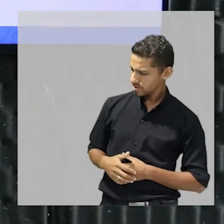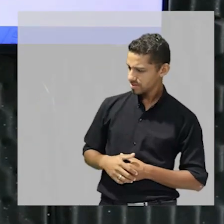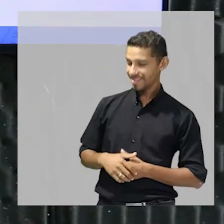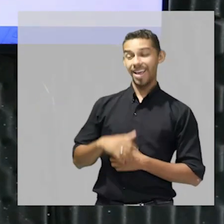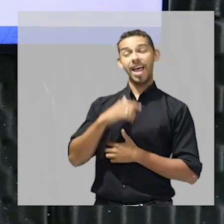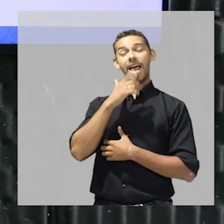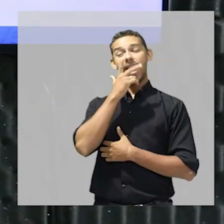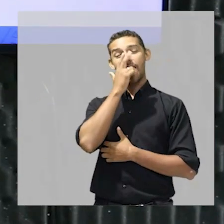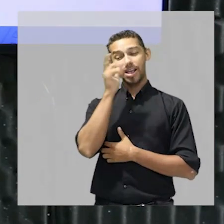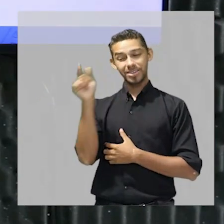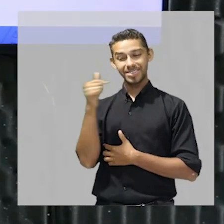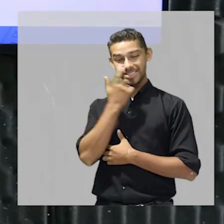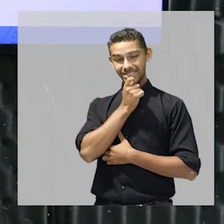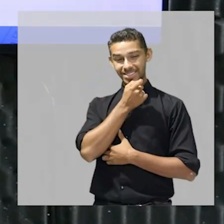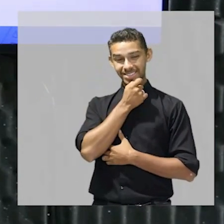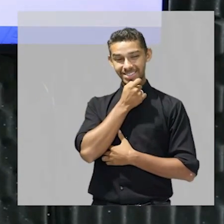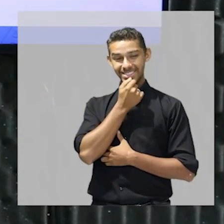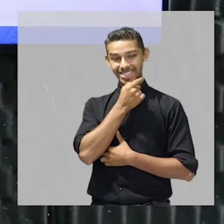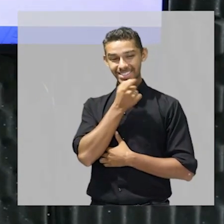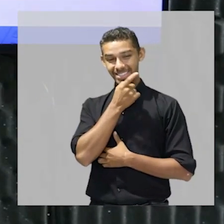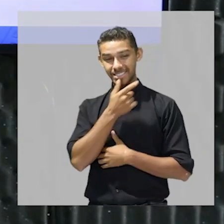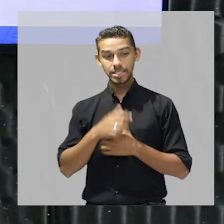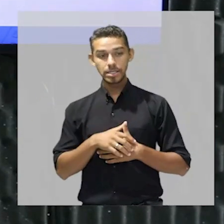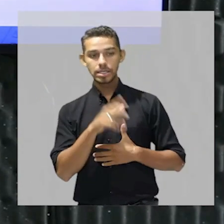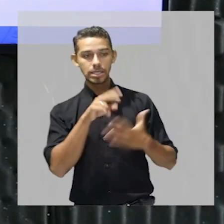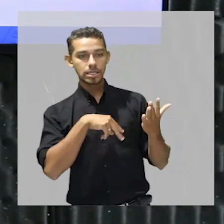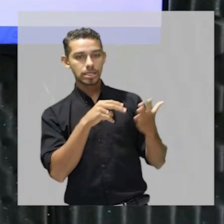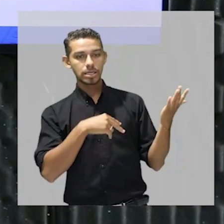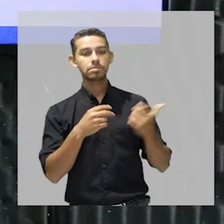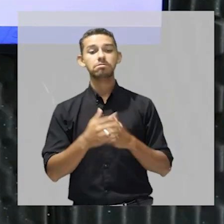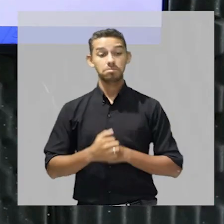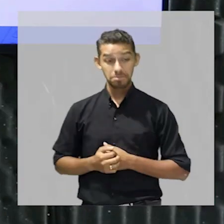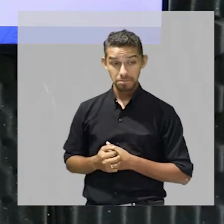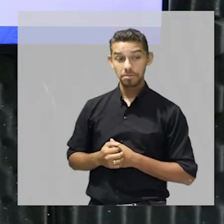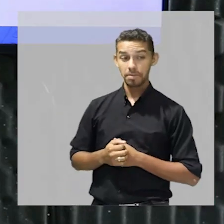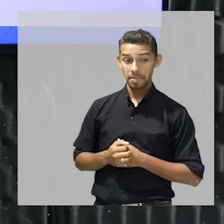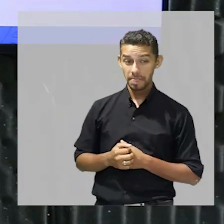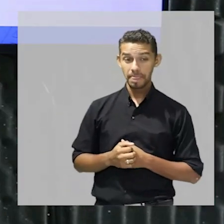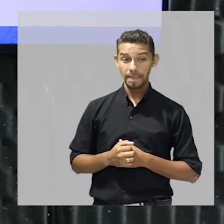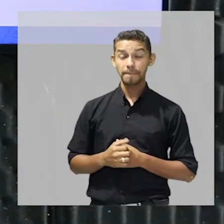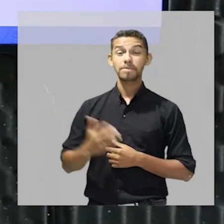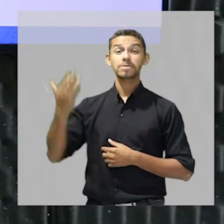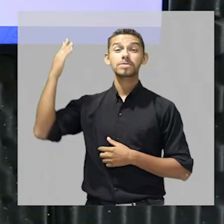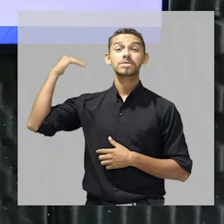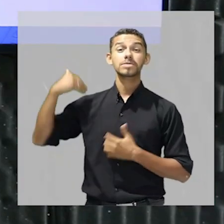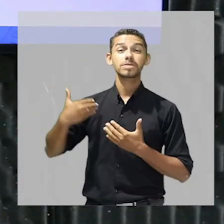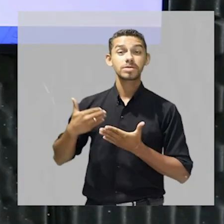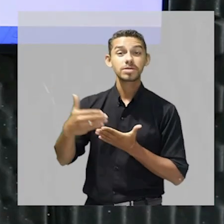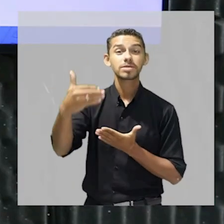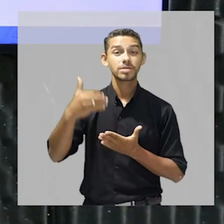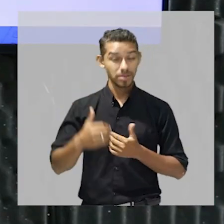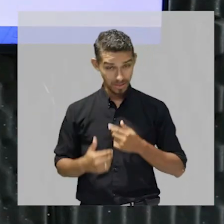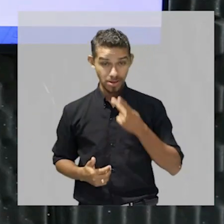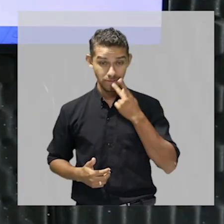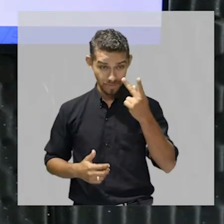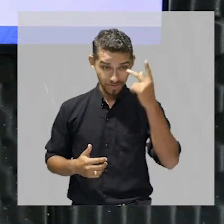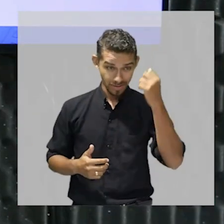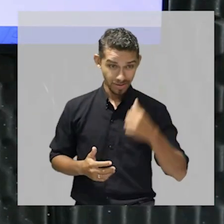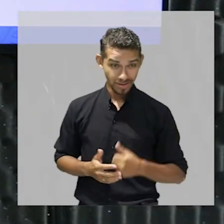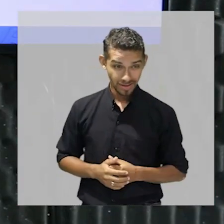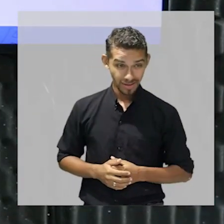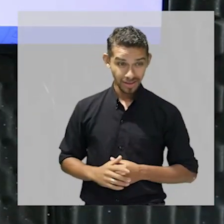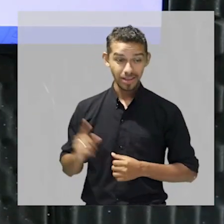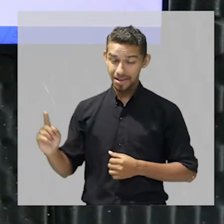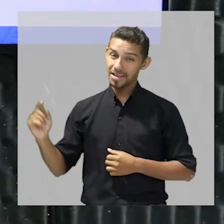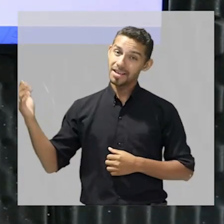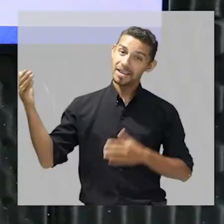tá rindo acho que tá lindo de papo para o ar desde o começo eu não disse seu moço ele